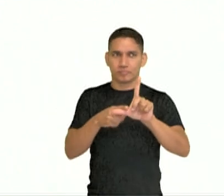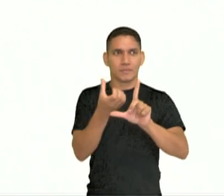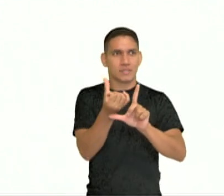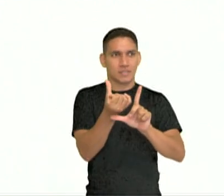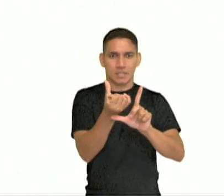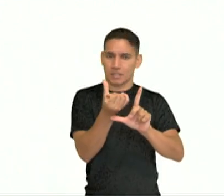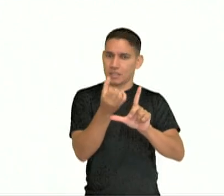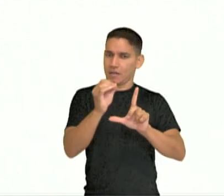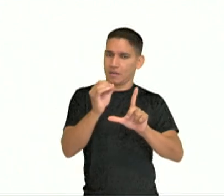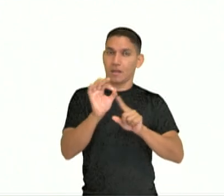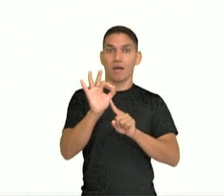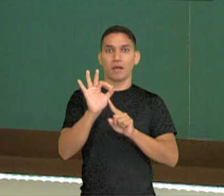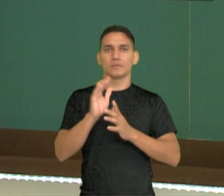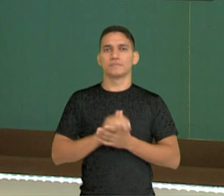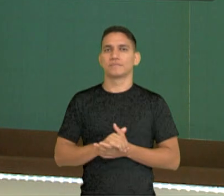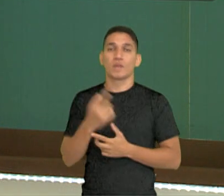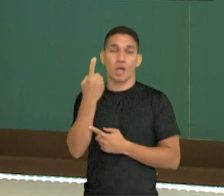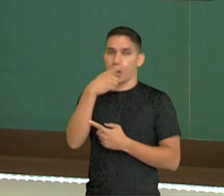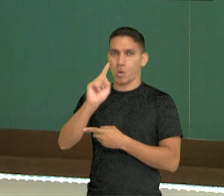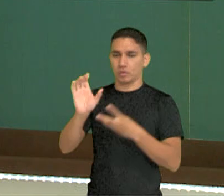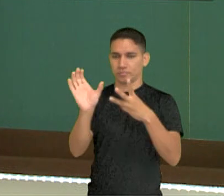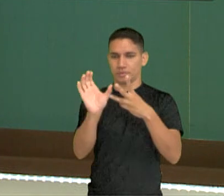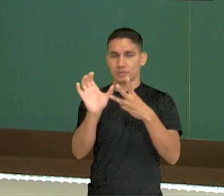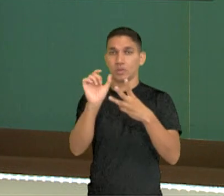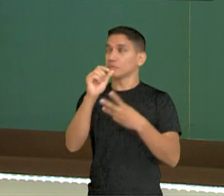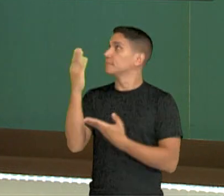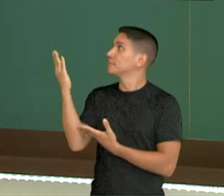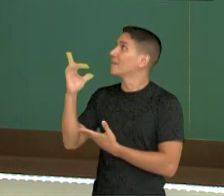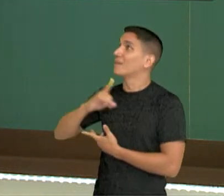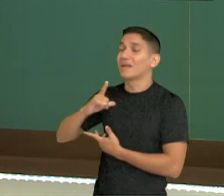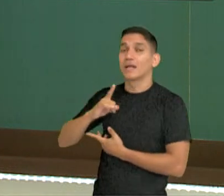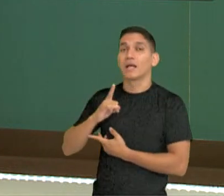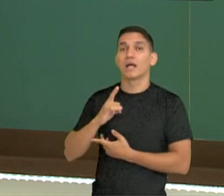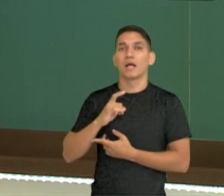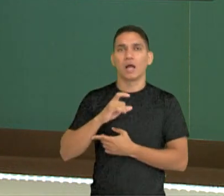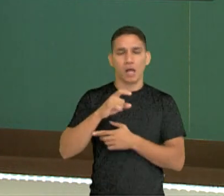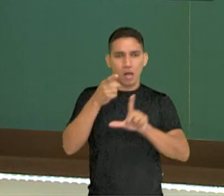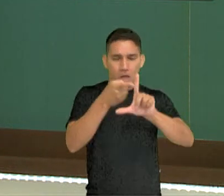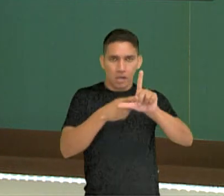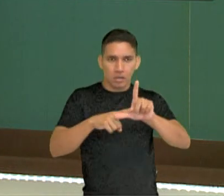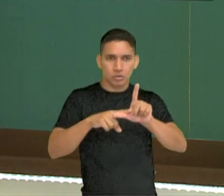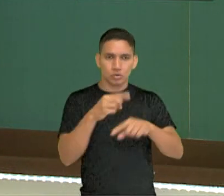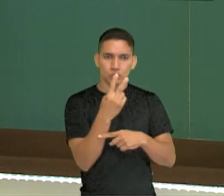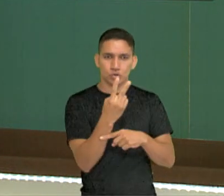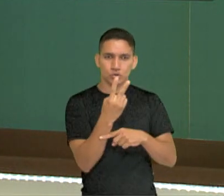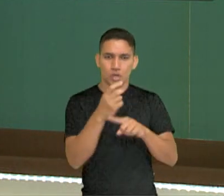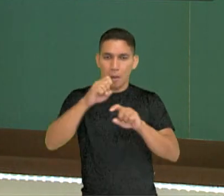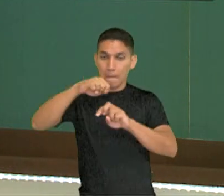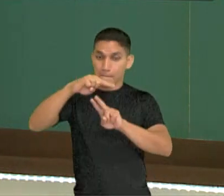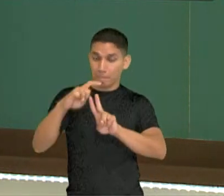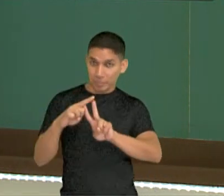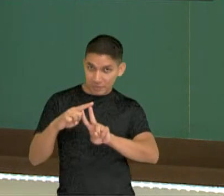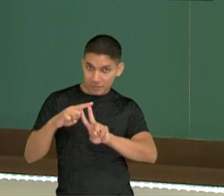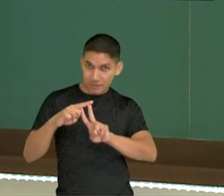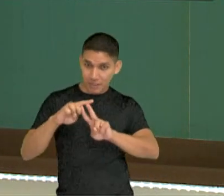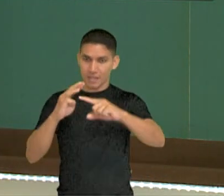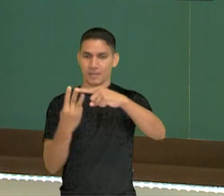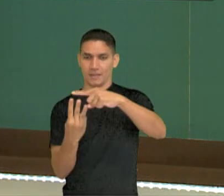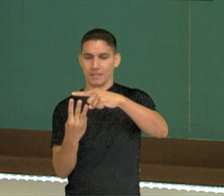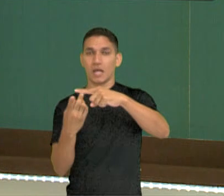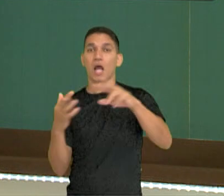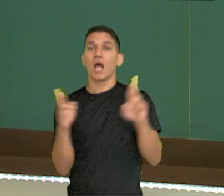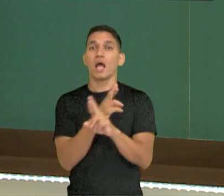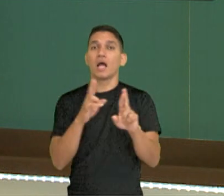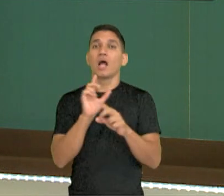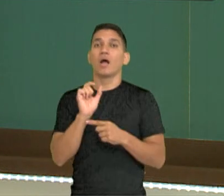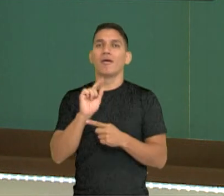graus. Por último, a letra C, nós temos o ângulo de 2π sobre 3, que é equivalente ao